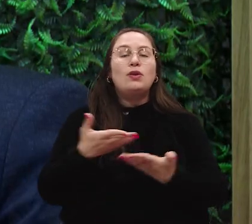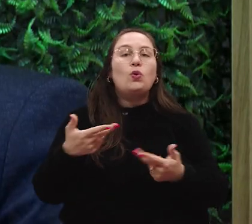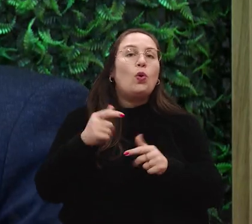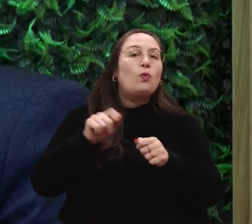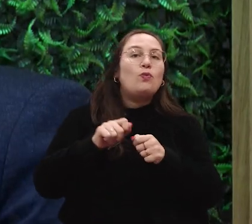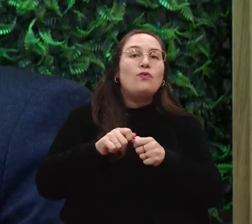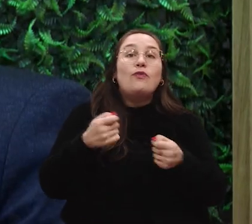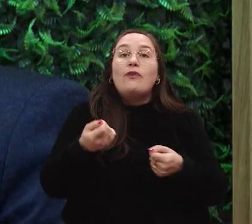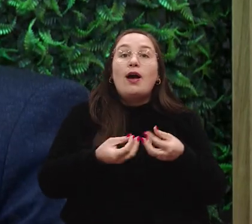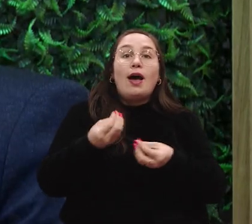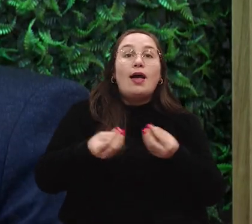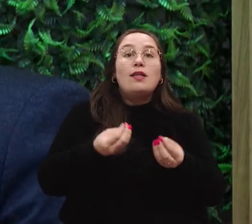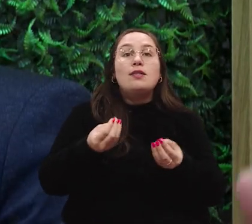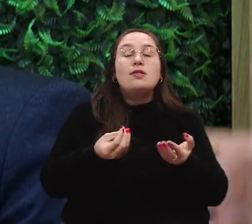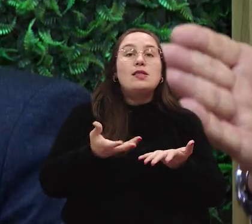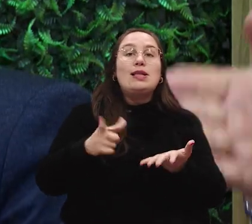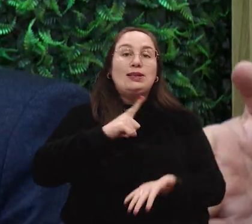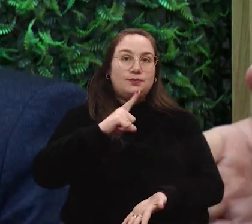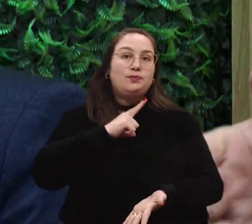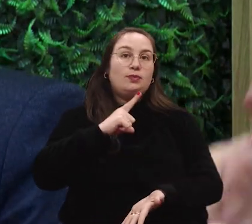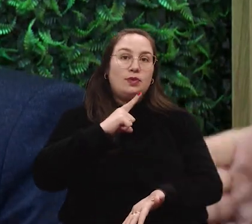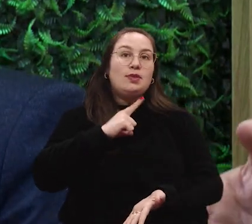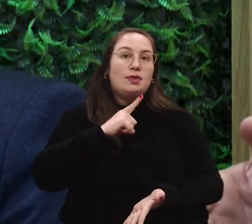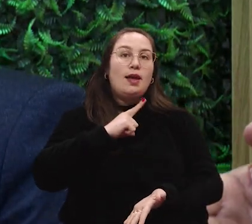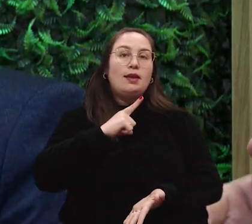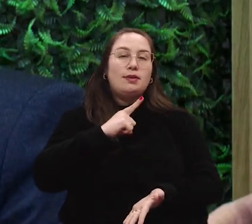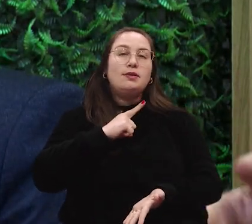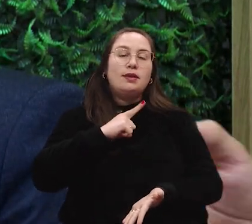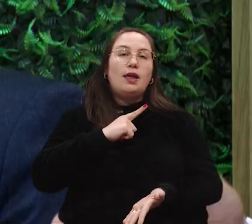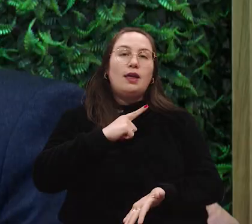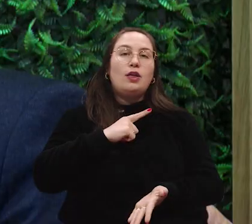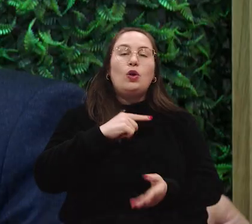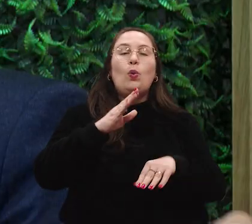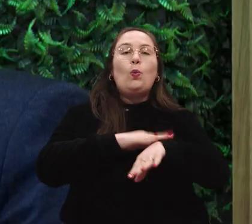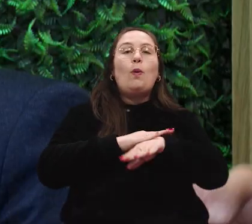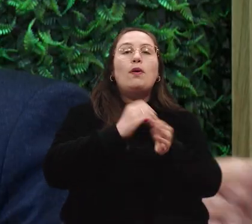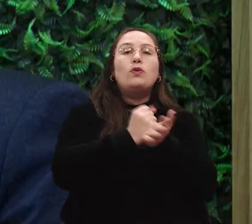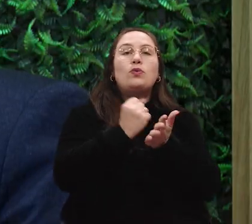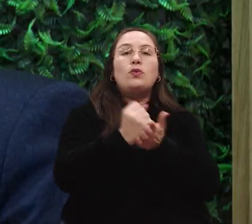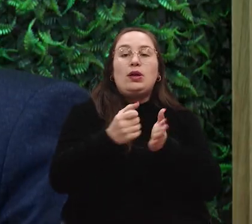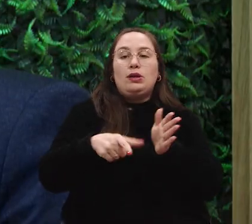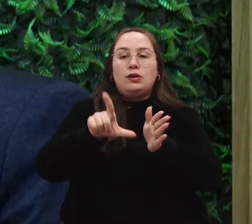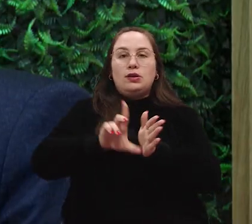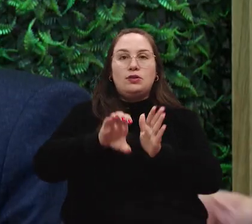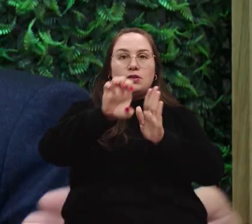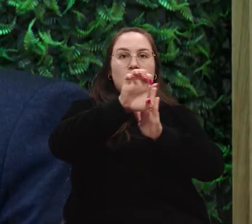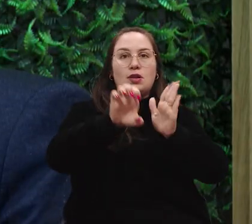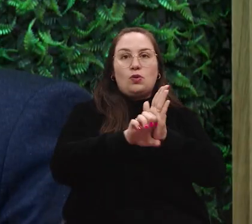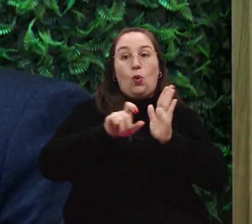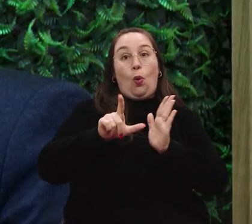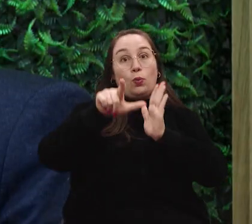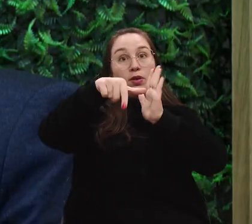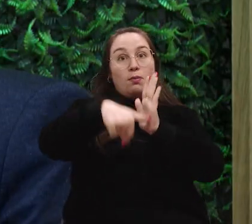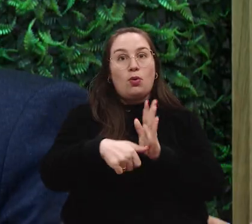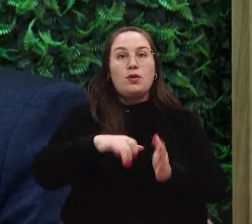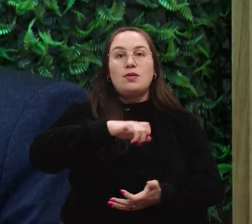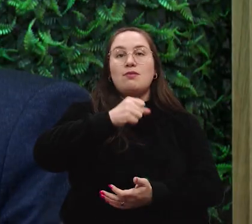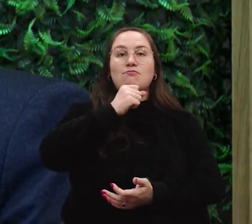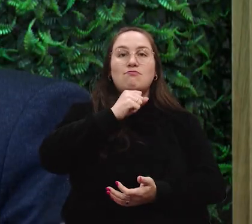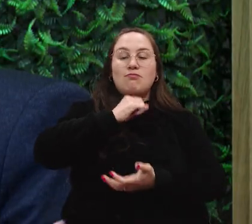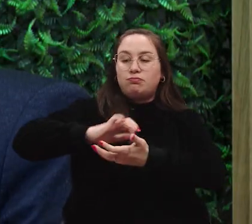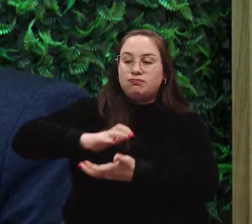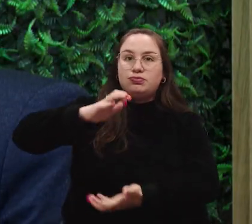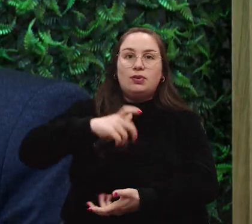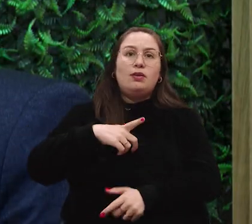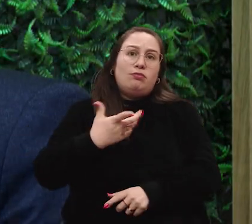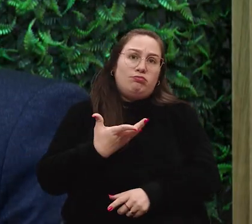depende do ano que foi feito. Que tem uma vertente ali de que ano tu contratou antes do estatuto e pós-estatuto de idoso. Também tem que